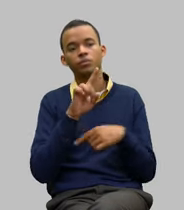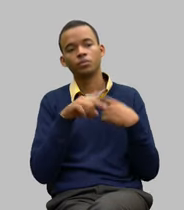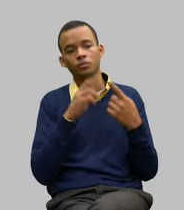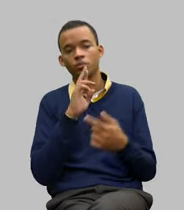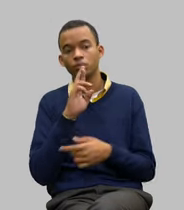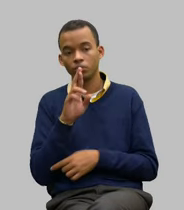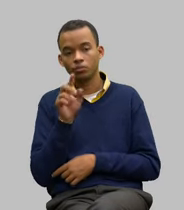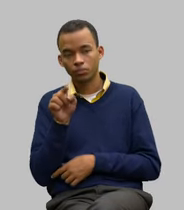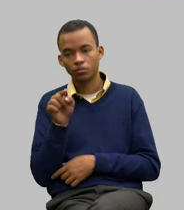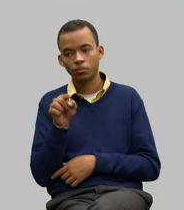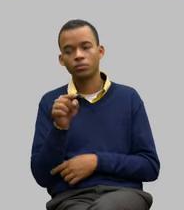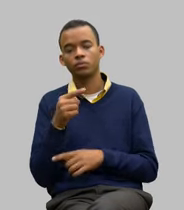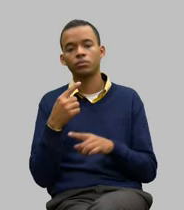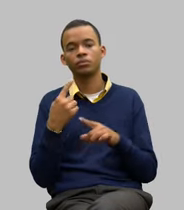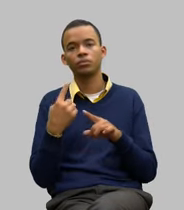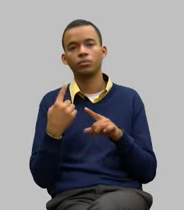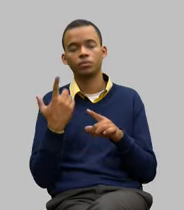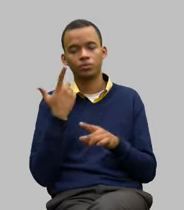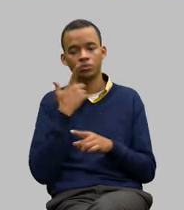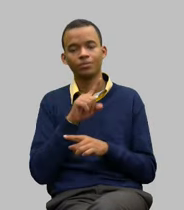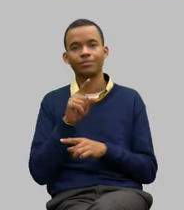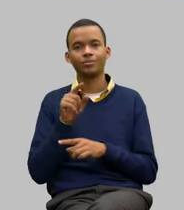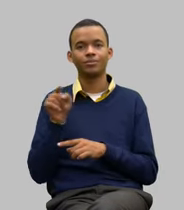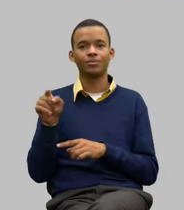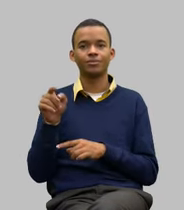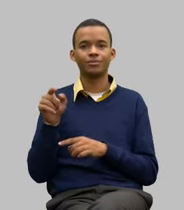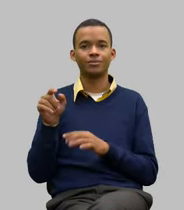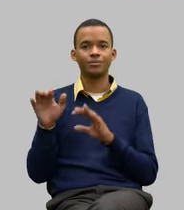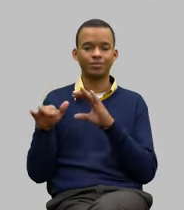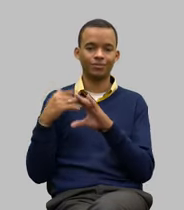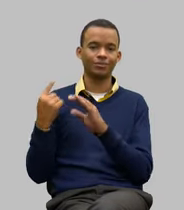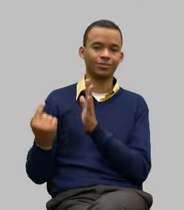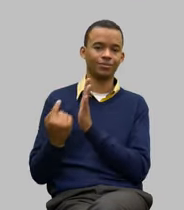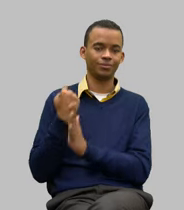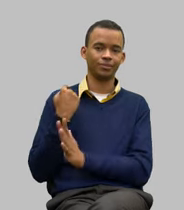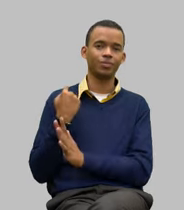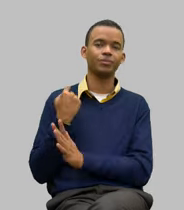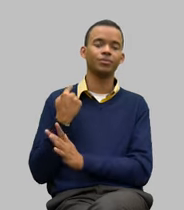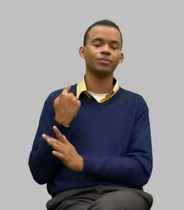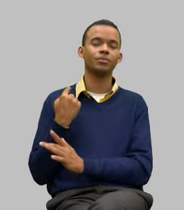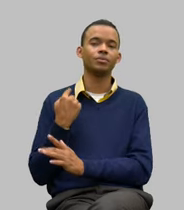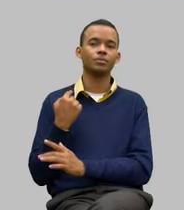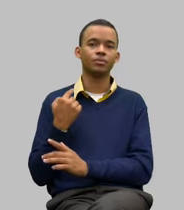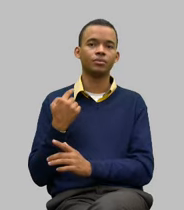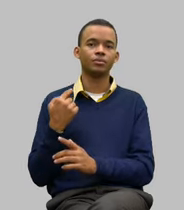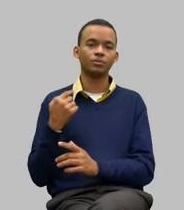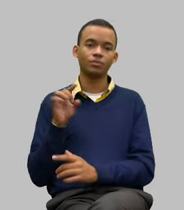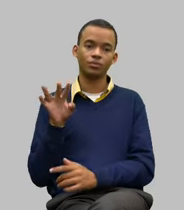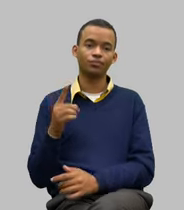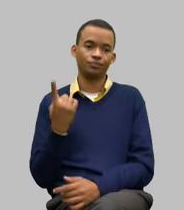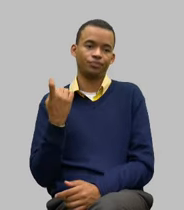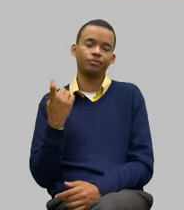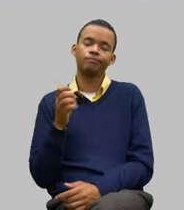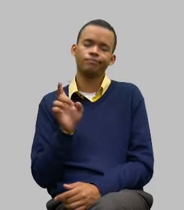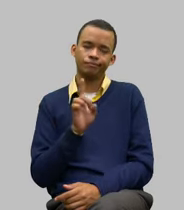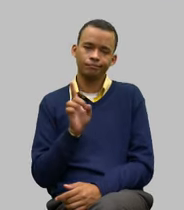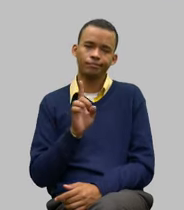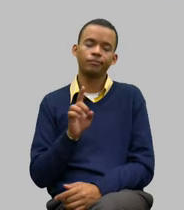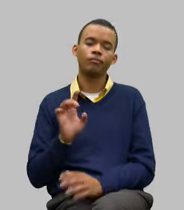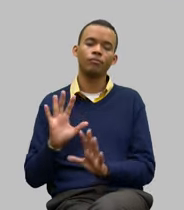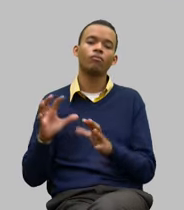eh para nós responder porque eu sei que a a pergunta do do do Michael não é só para o Michel é para toda